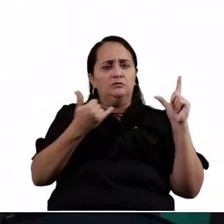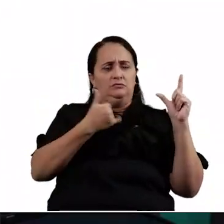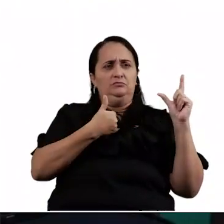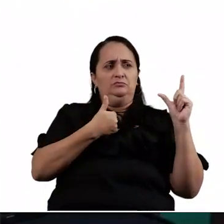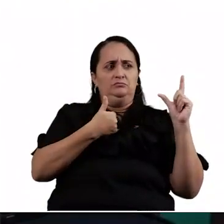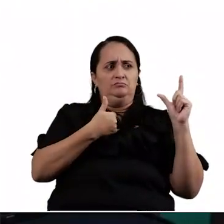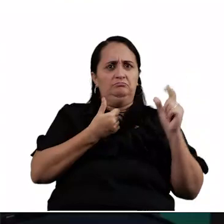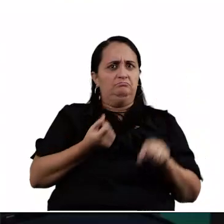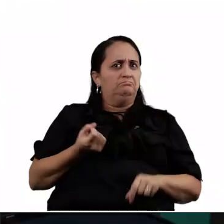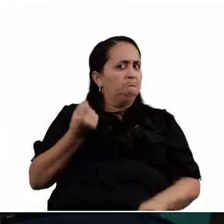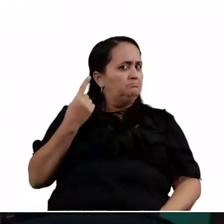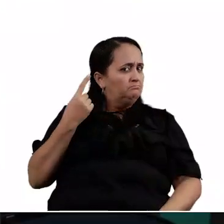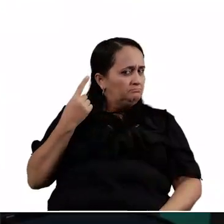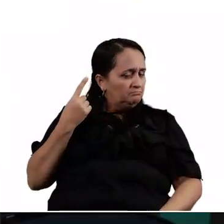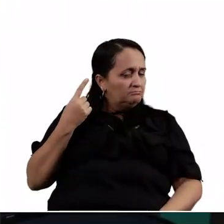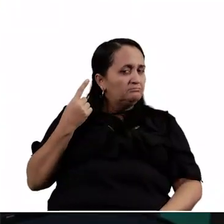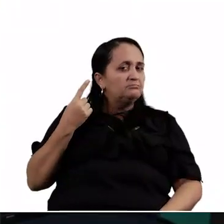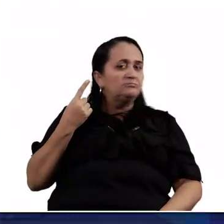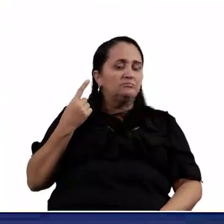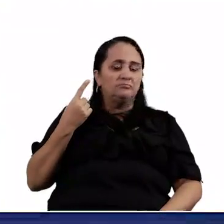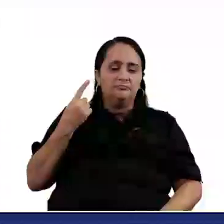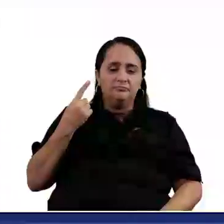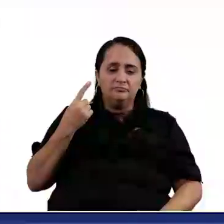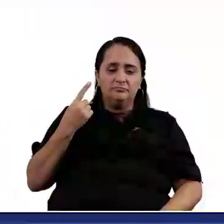um suspense aí não é gente